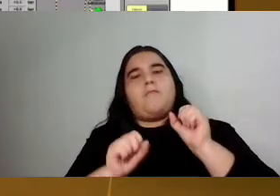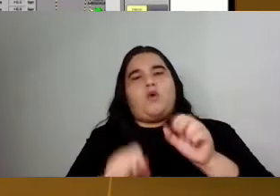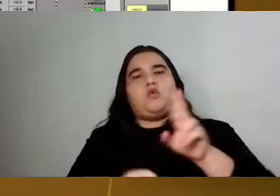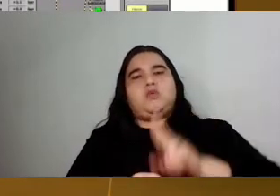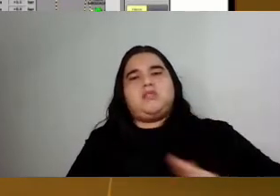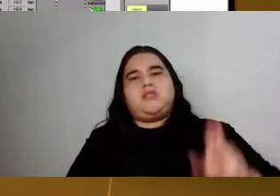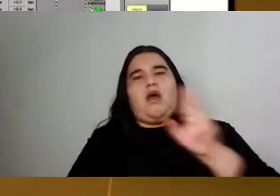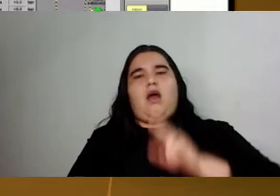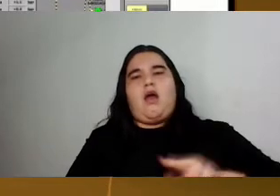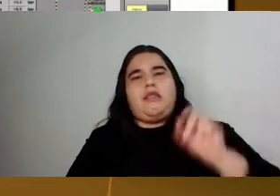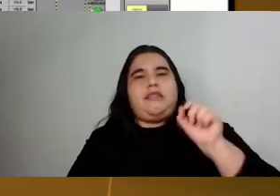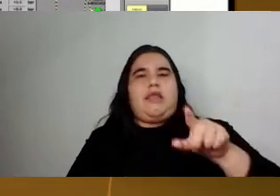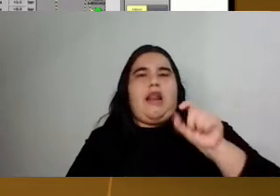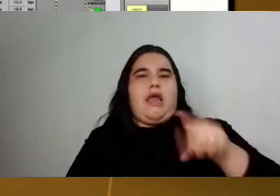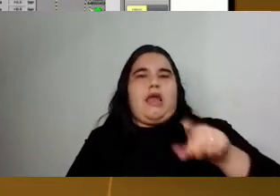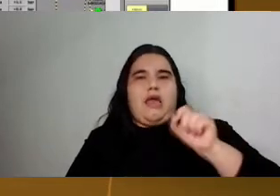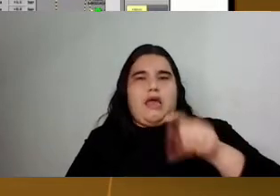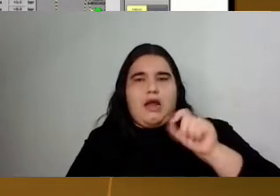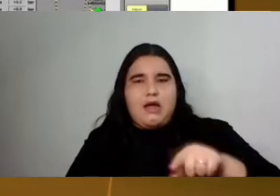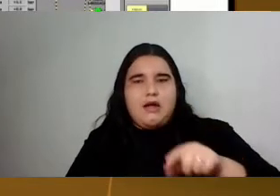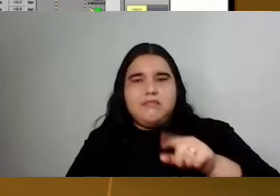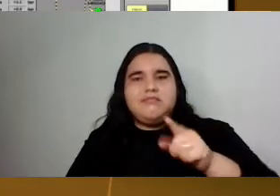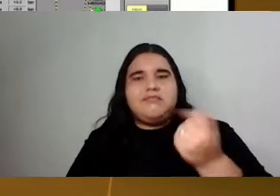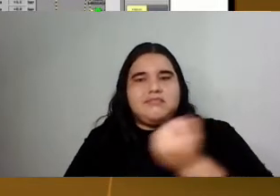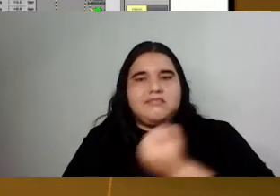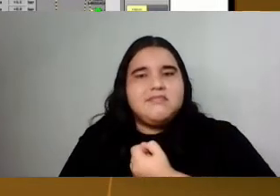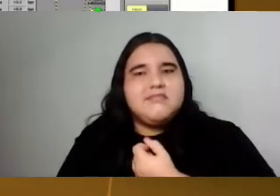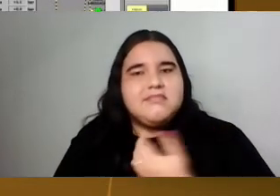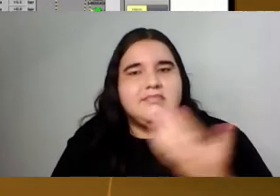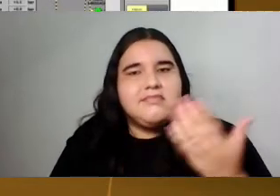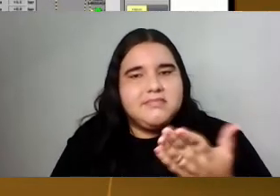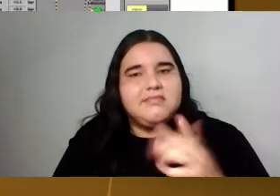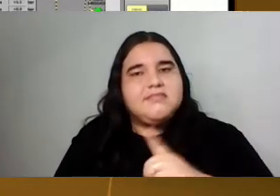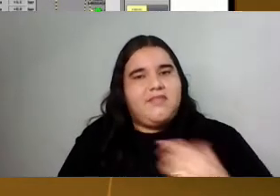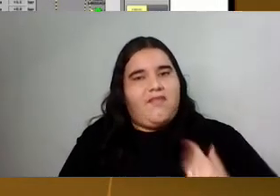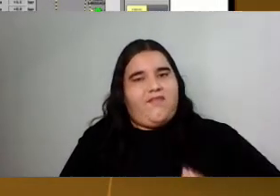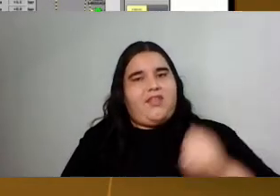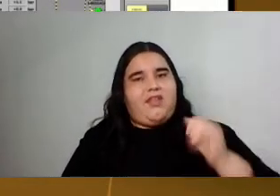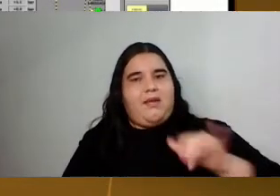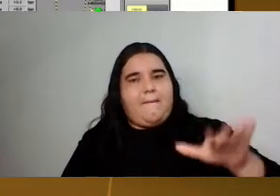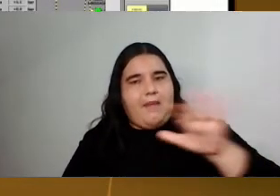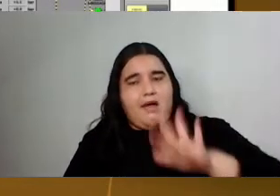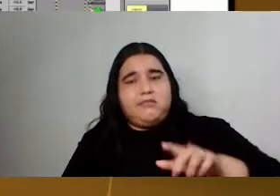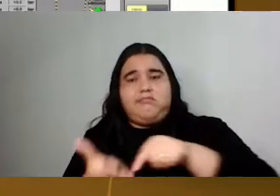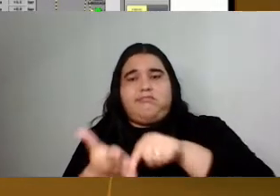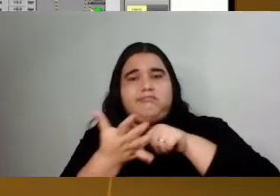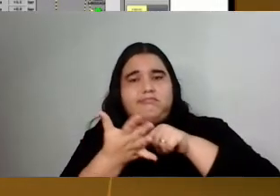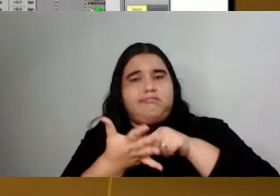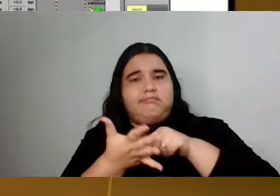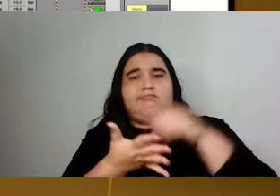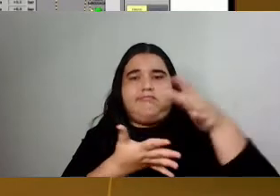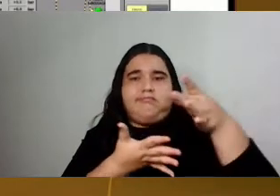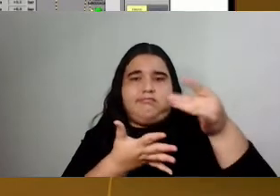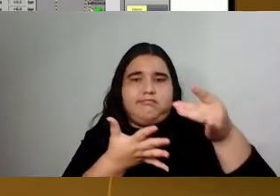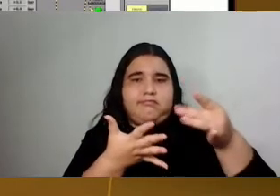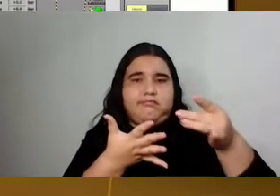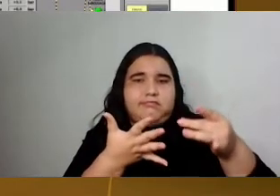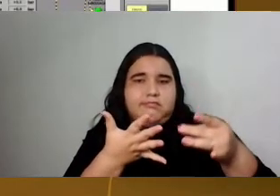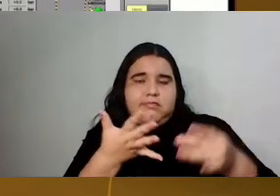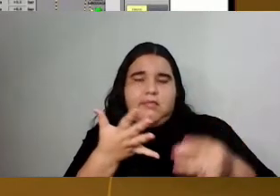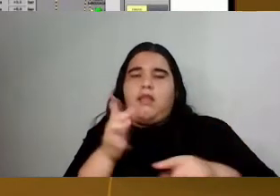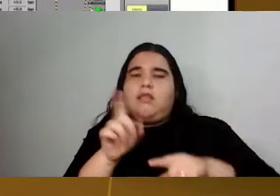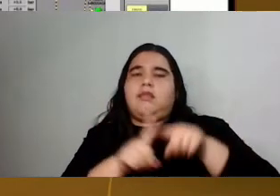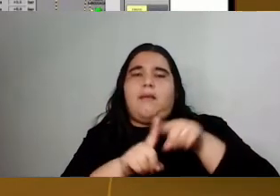número de série dela, ele me dá um conjunto de parâmetros, que é vazão de entrada,